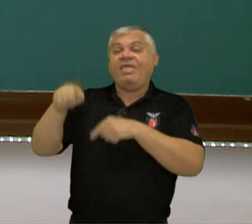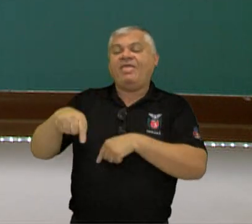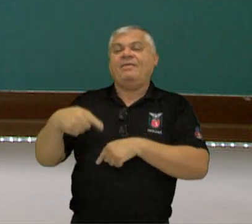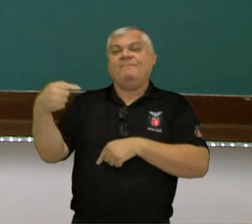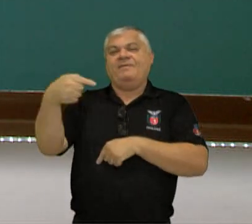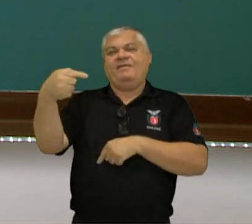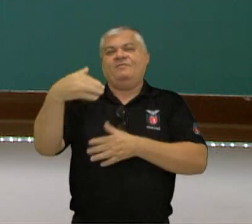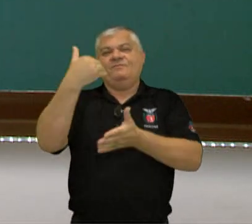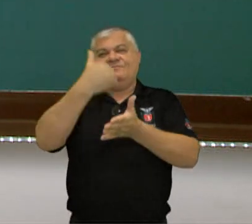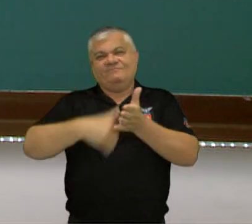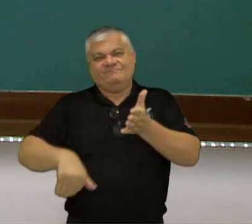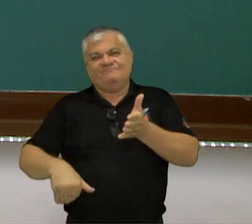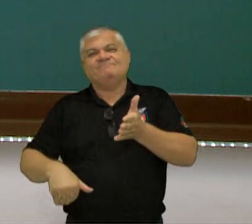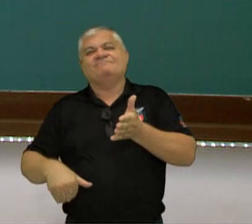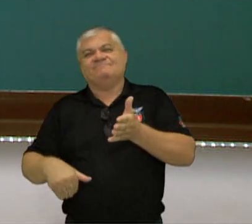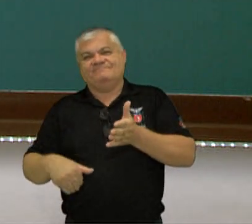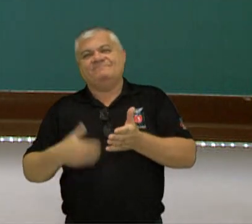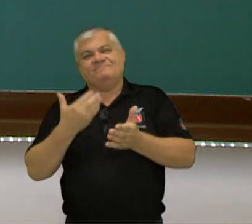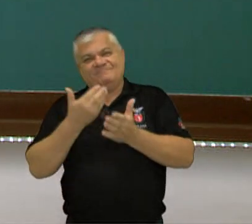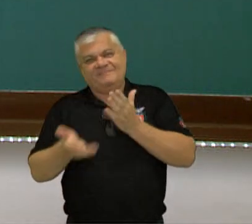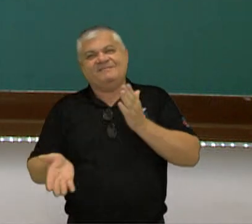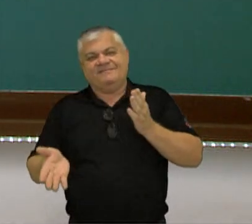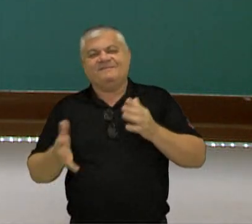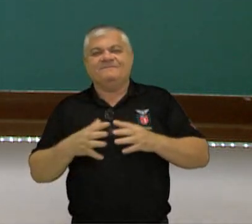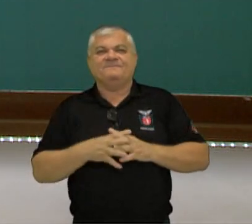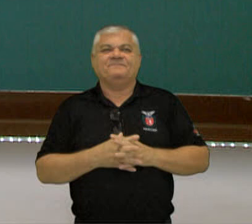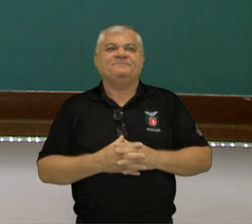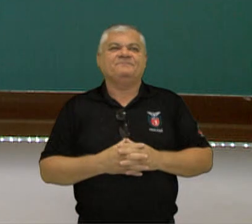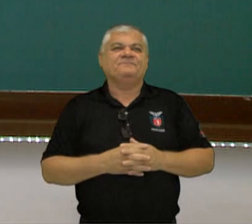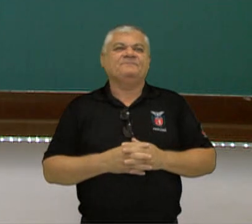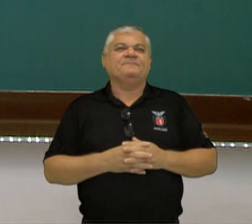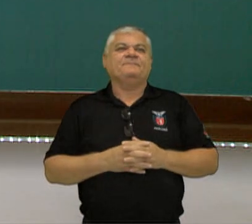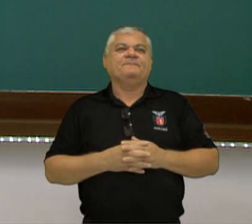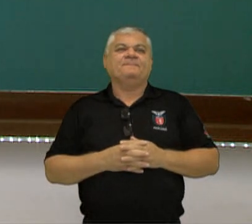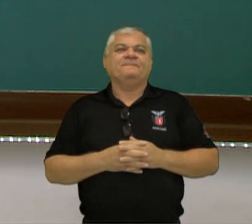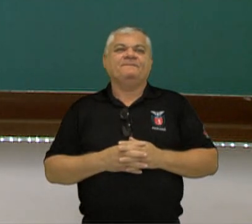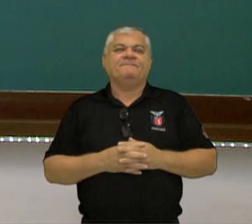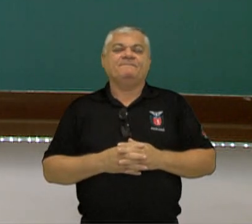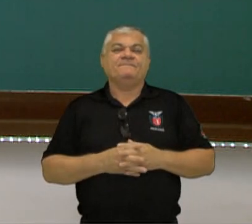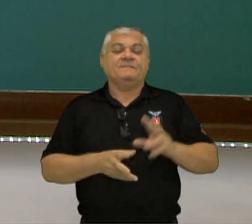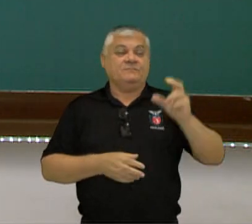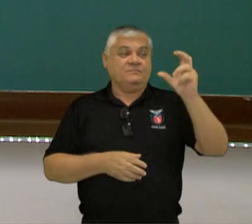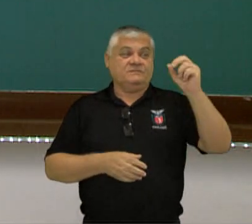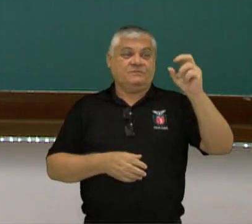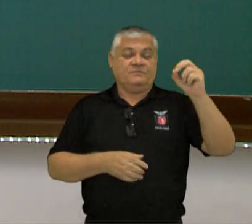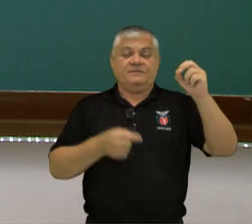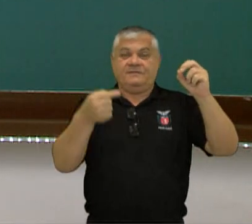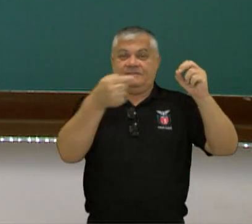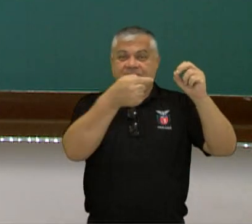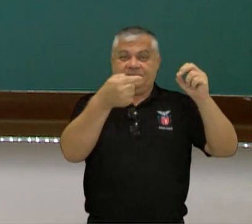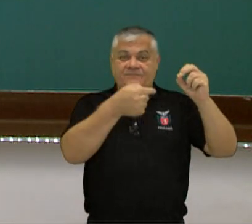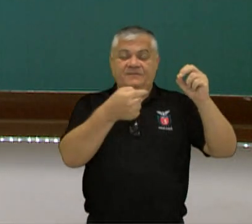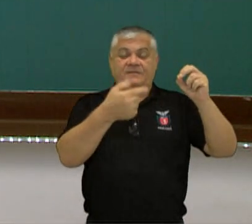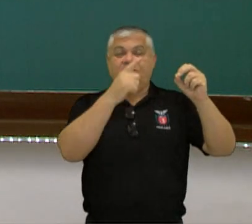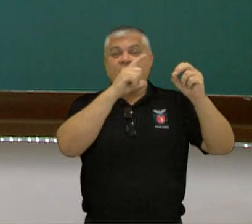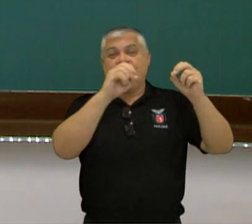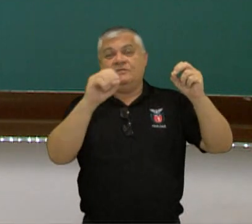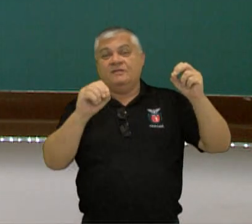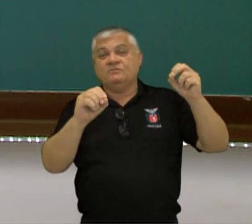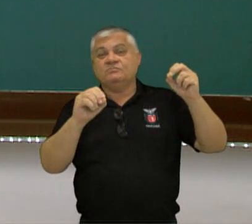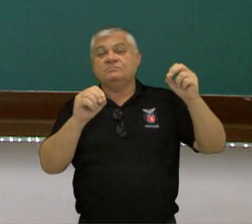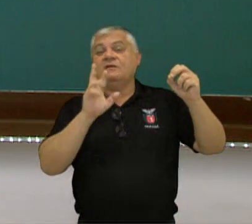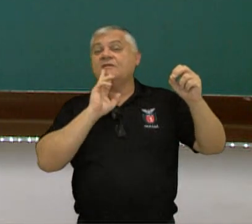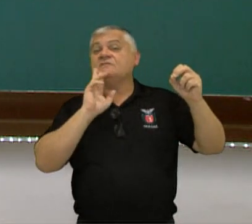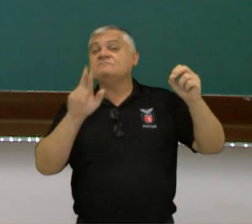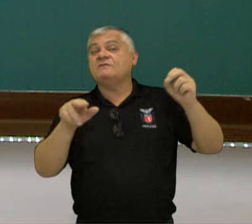sendo retirado, é uma perca, é um prejuízo, né? Então, agora a gente resolve a conta. Se eu tenho 50, estou devendo